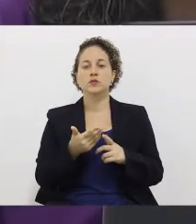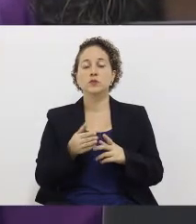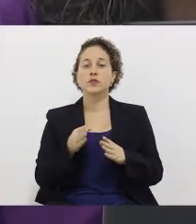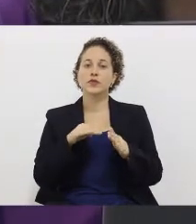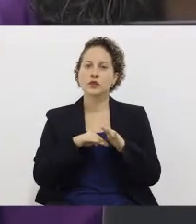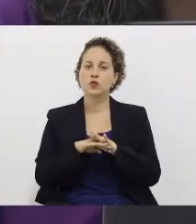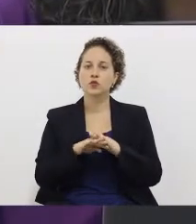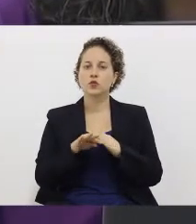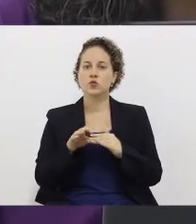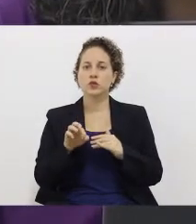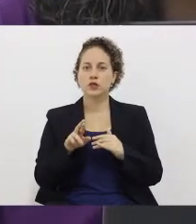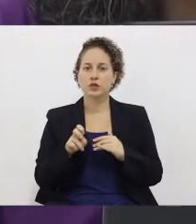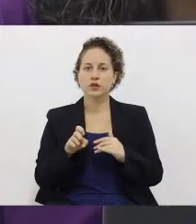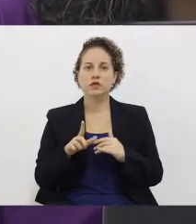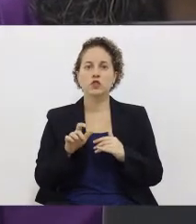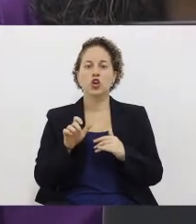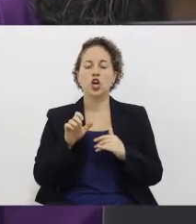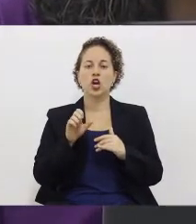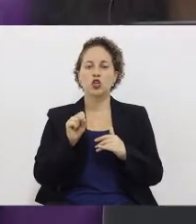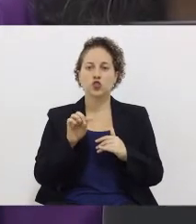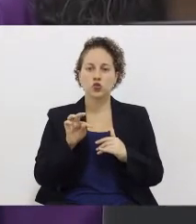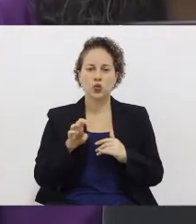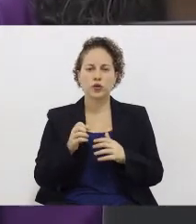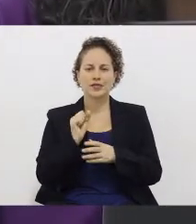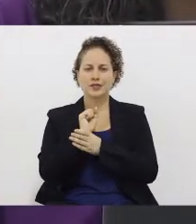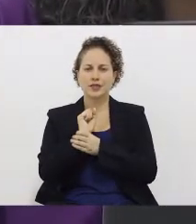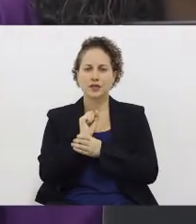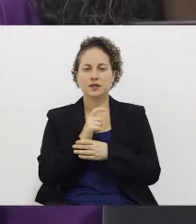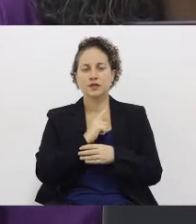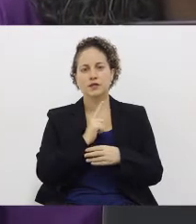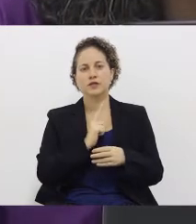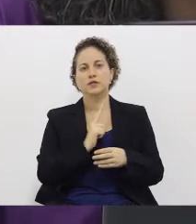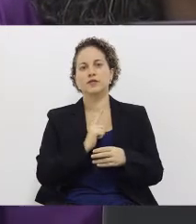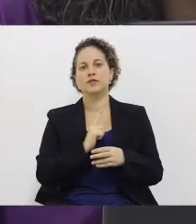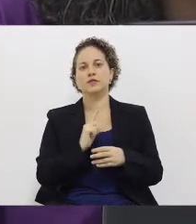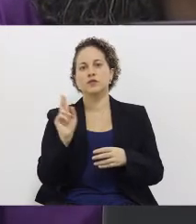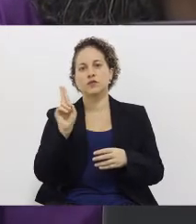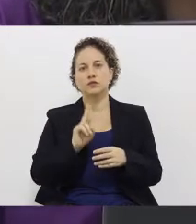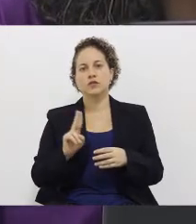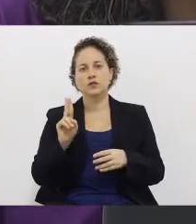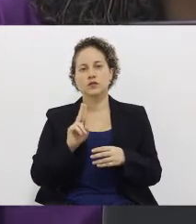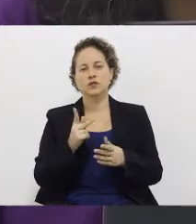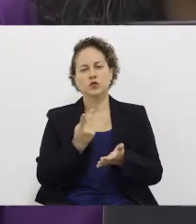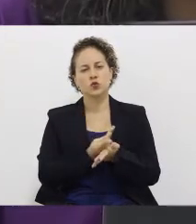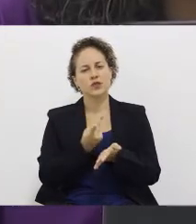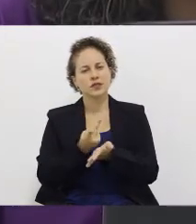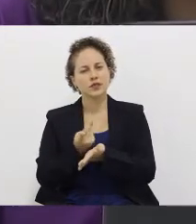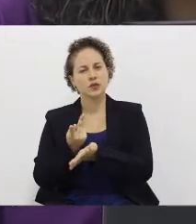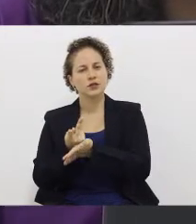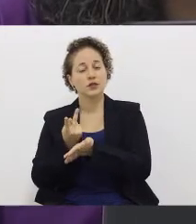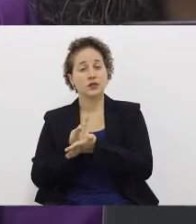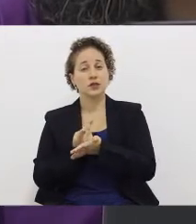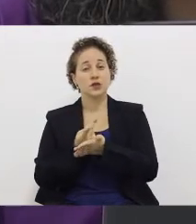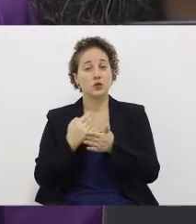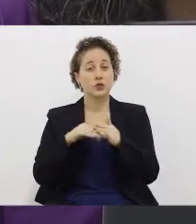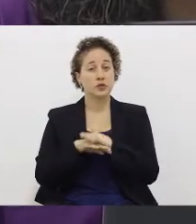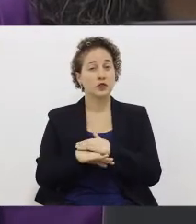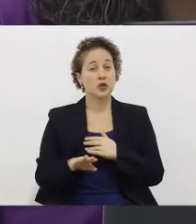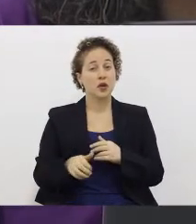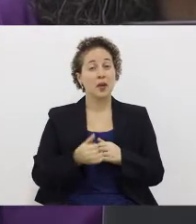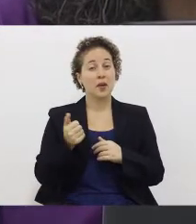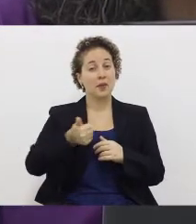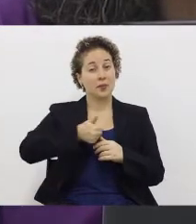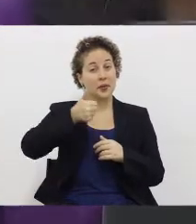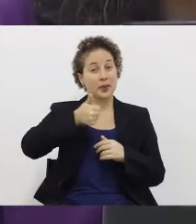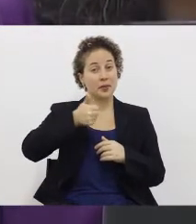de estoque, que é o estoque de segurança. Então, não zerou o estoque. O consumo veio acontecendo, entrou nesse primeiro nível de